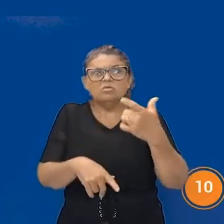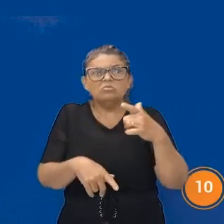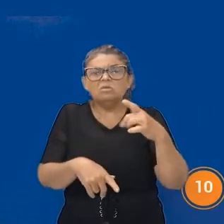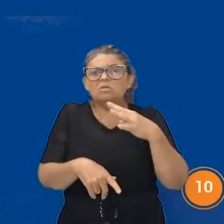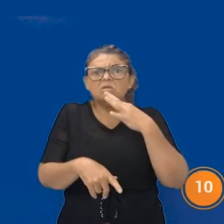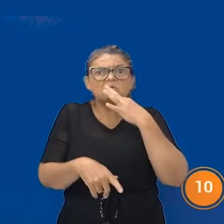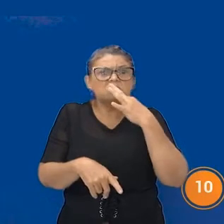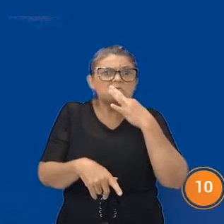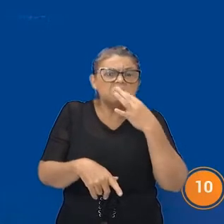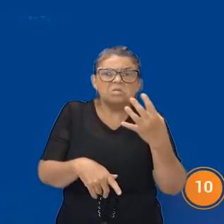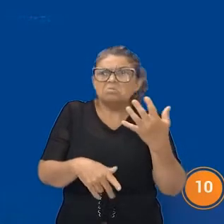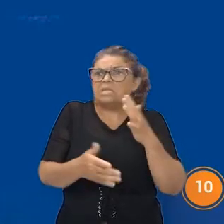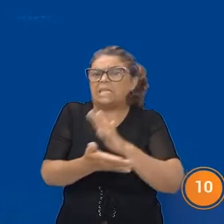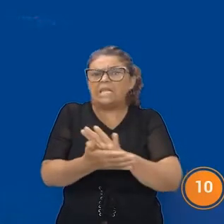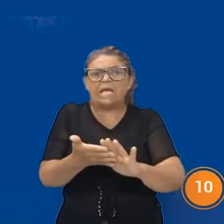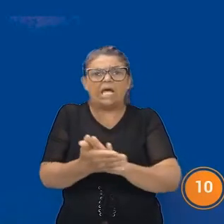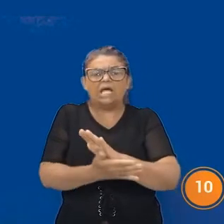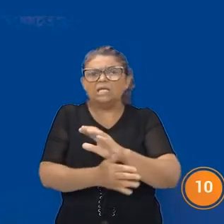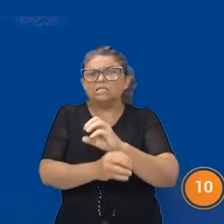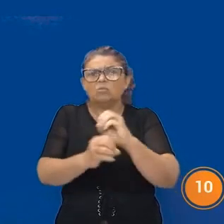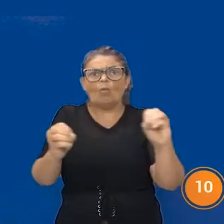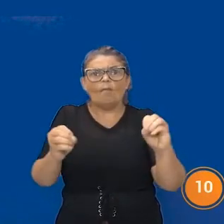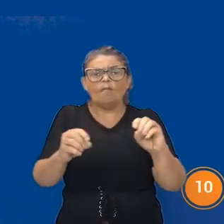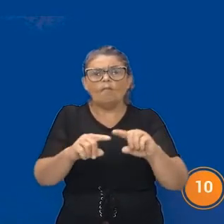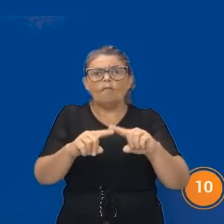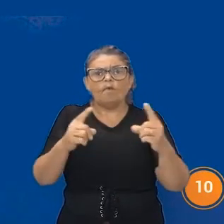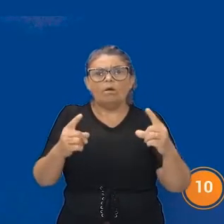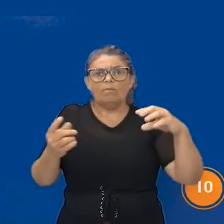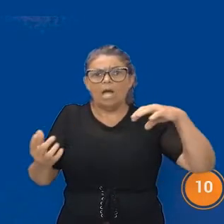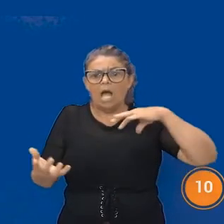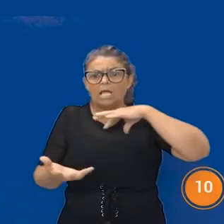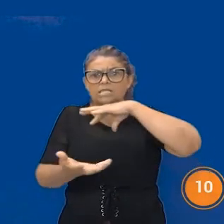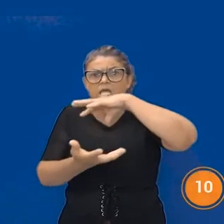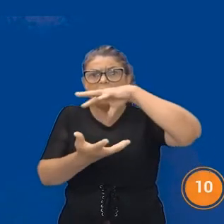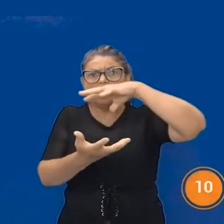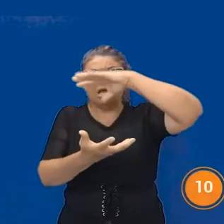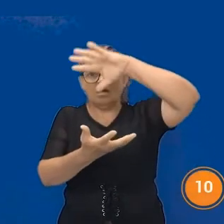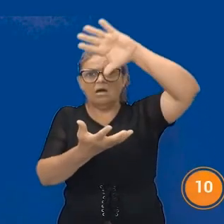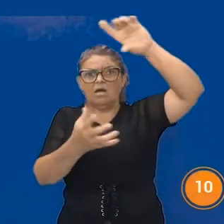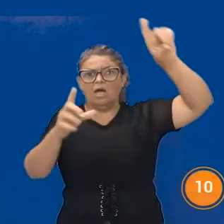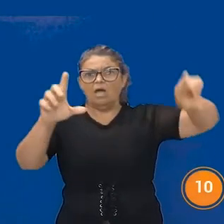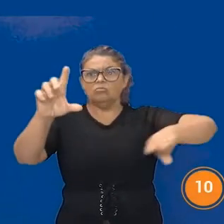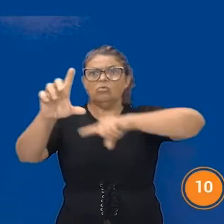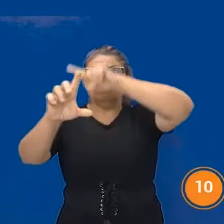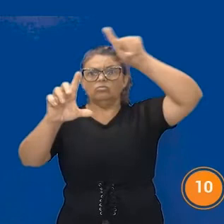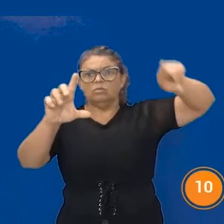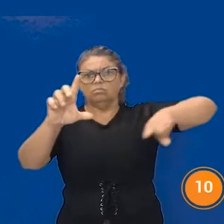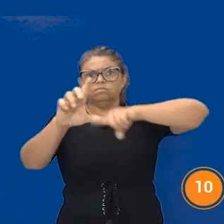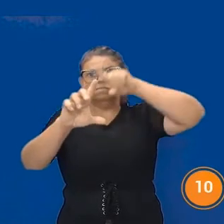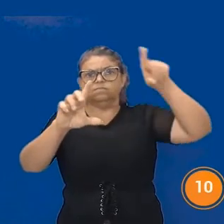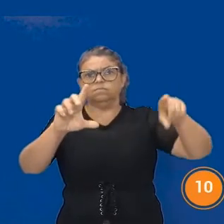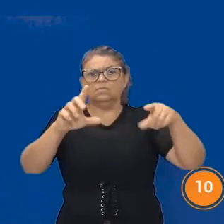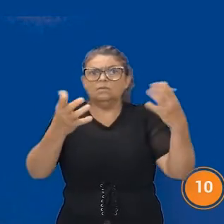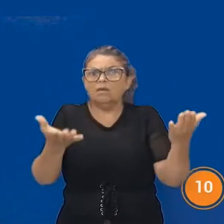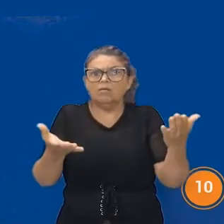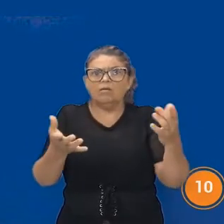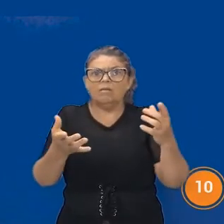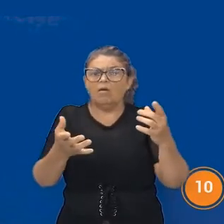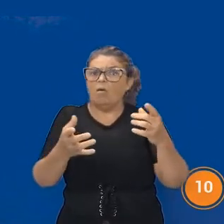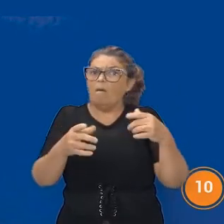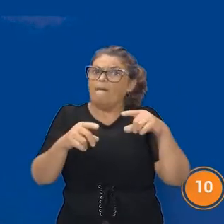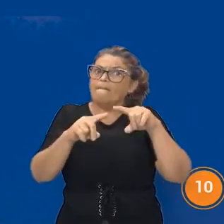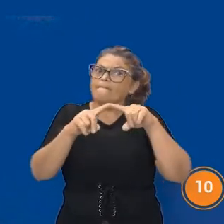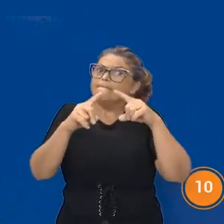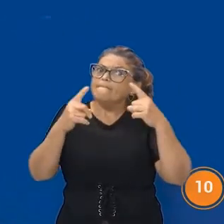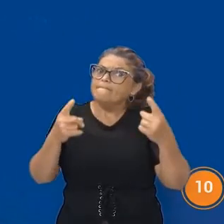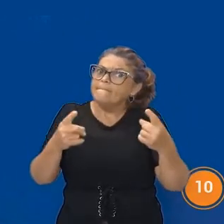redonda, tá? Se ensinava de que ela era plana, se acreditava que ela era plana. Então, o perigo de você cair